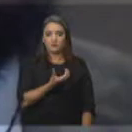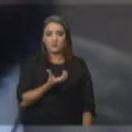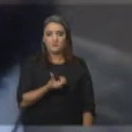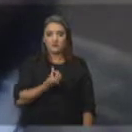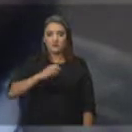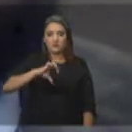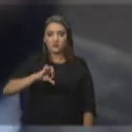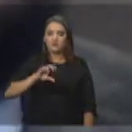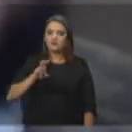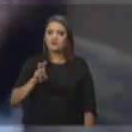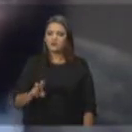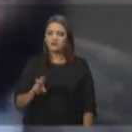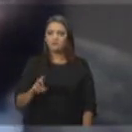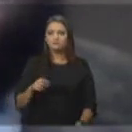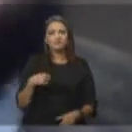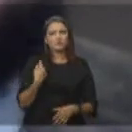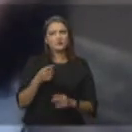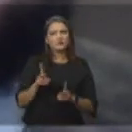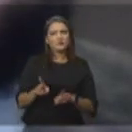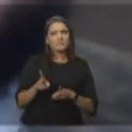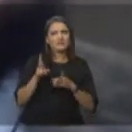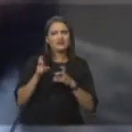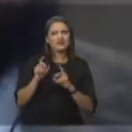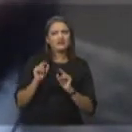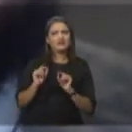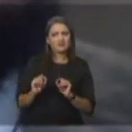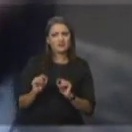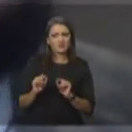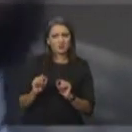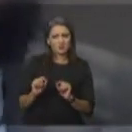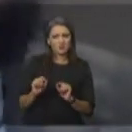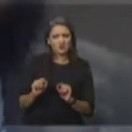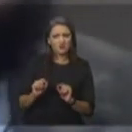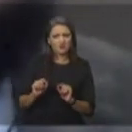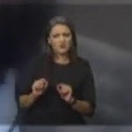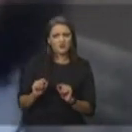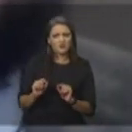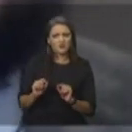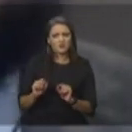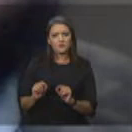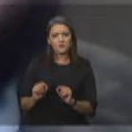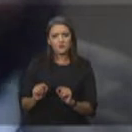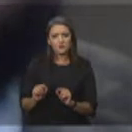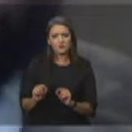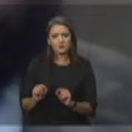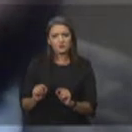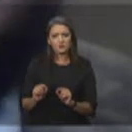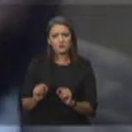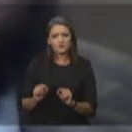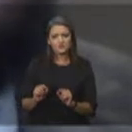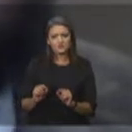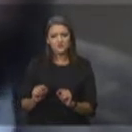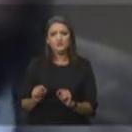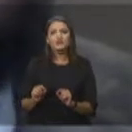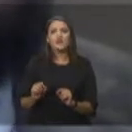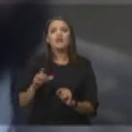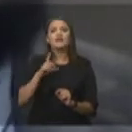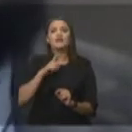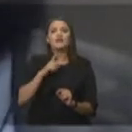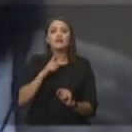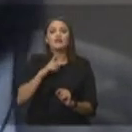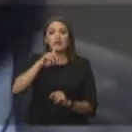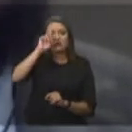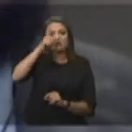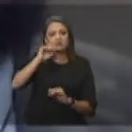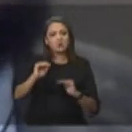chama a atenção do Instituto Ibidem e também da Coalizão dos Direitos na Rede é a medida de tecno-autoritarismo, uma vez